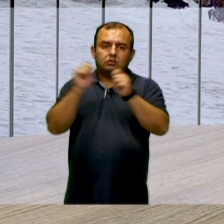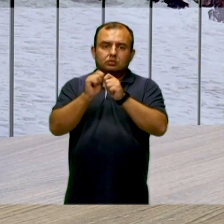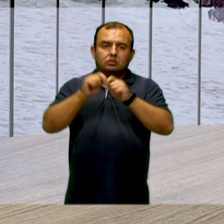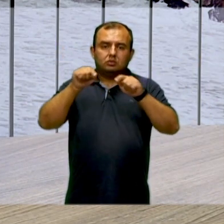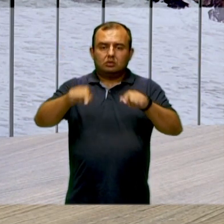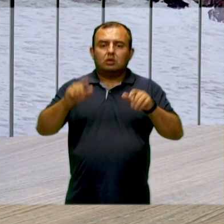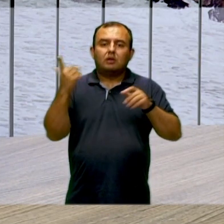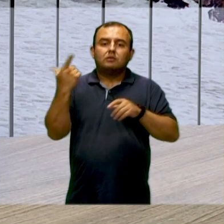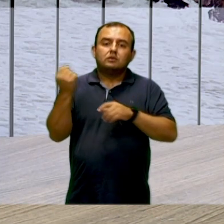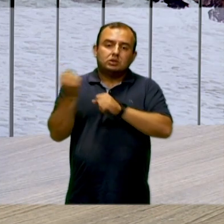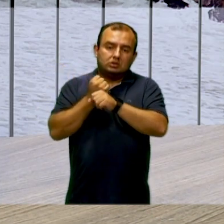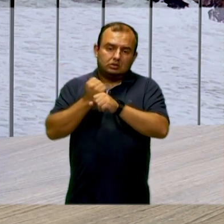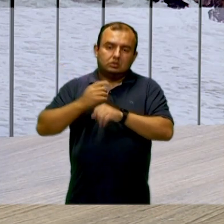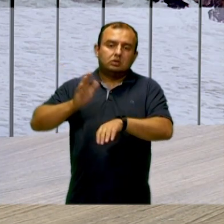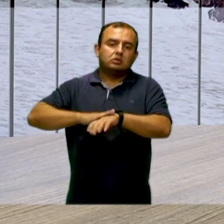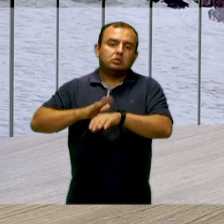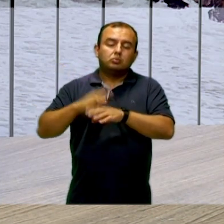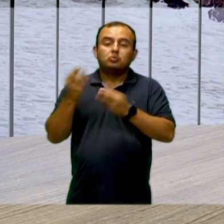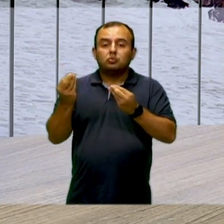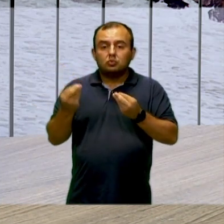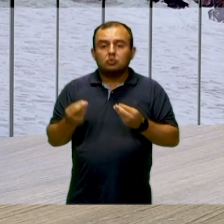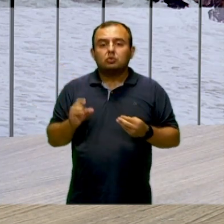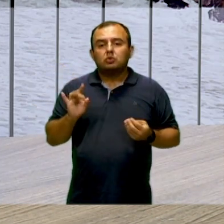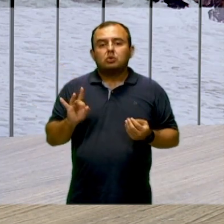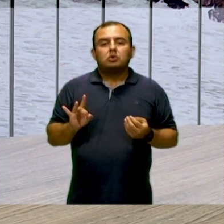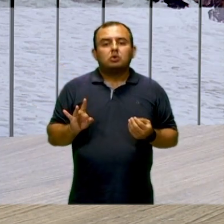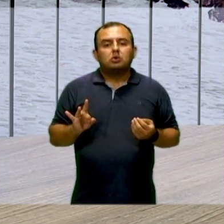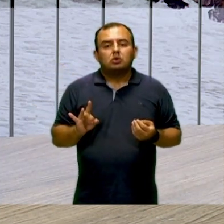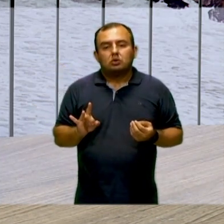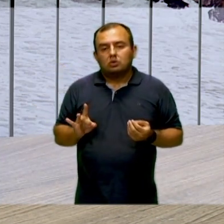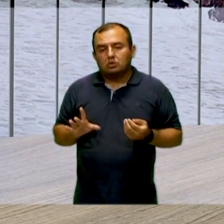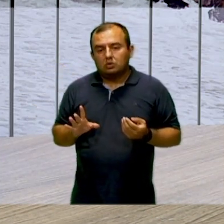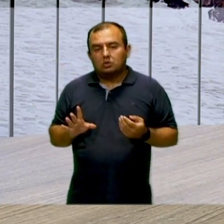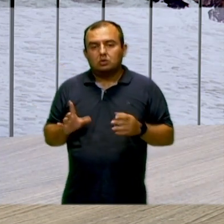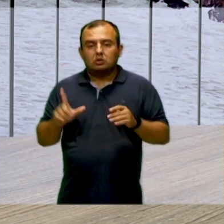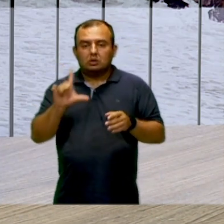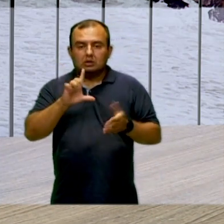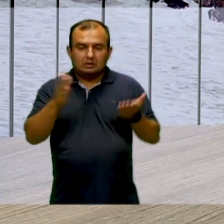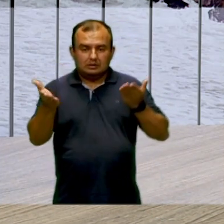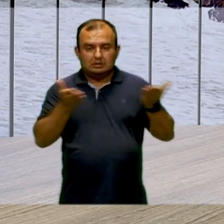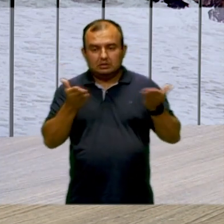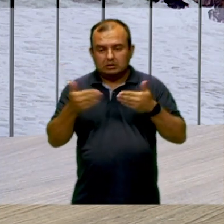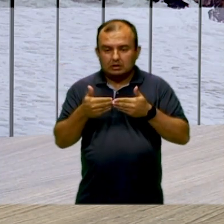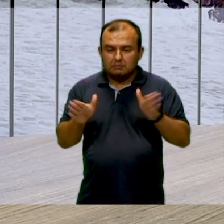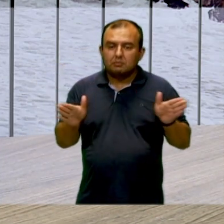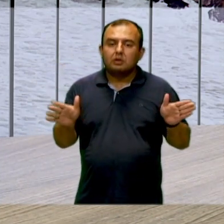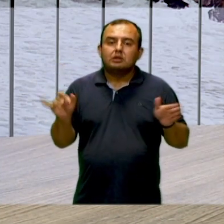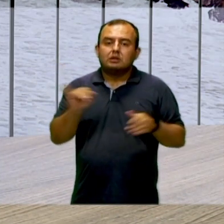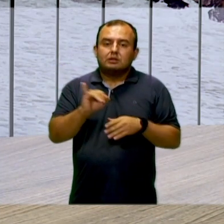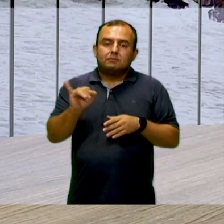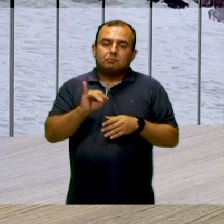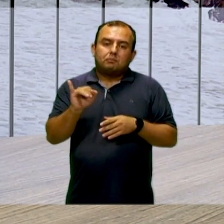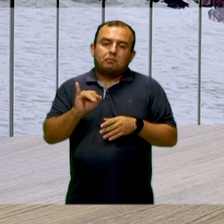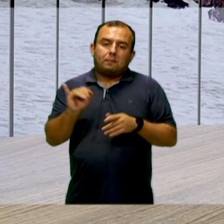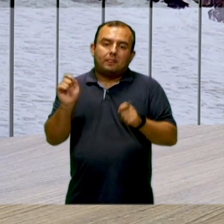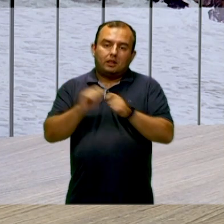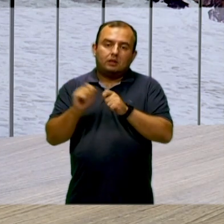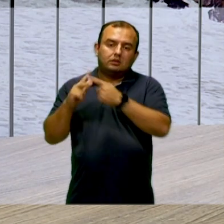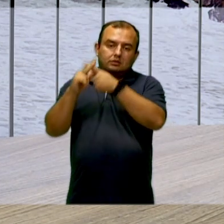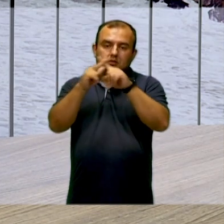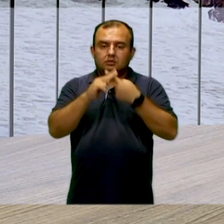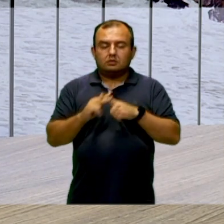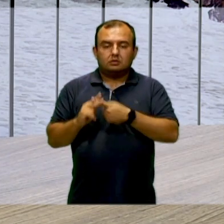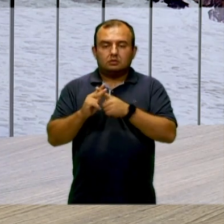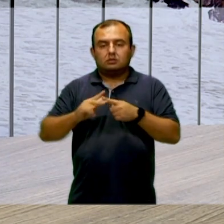lá. É muito tempo. Só que as licitações que nós temos abertas no município de Itajaí são para fazer manutenção